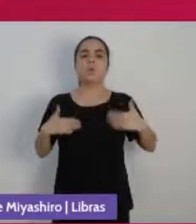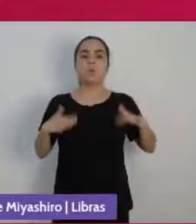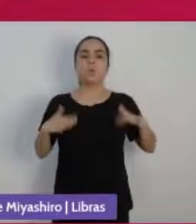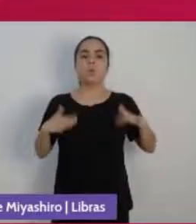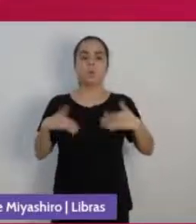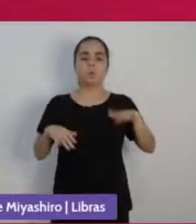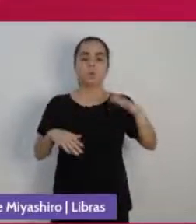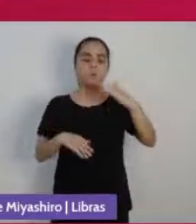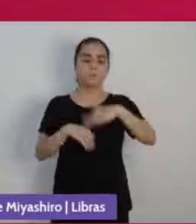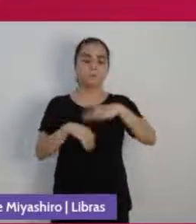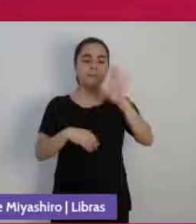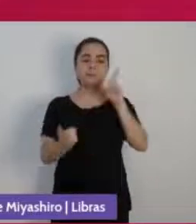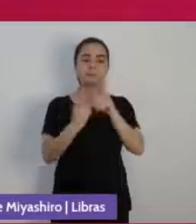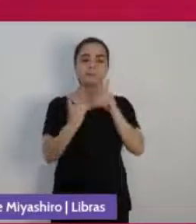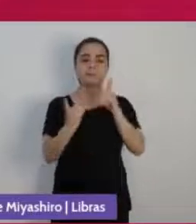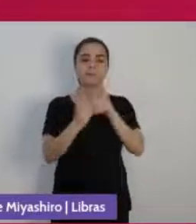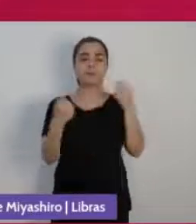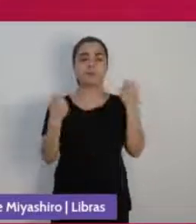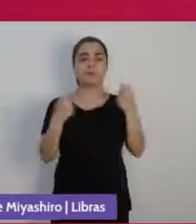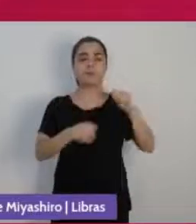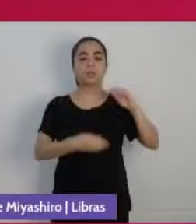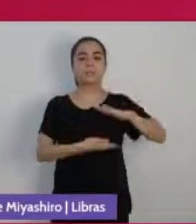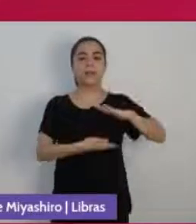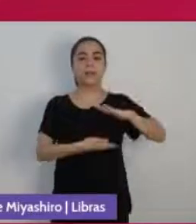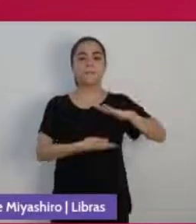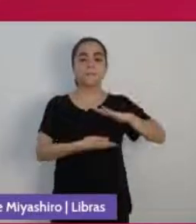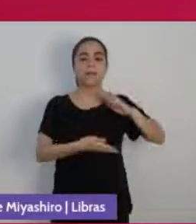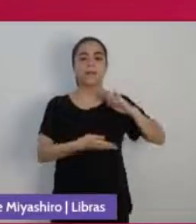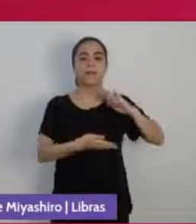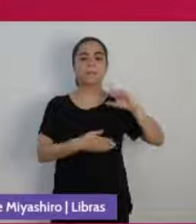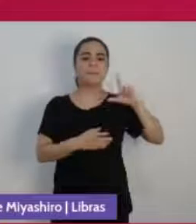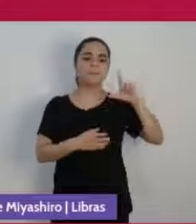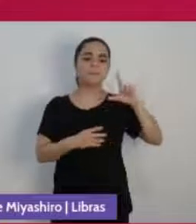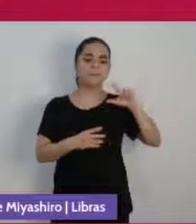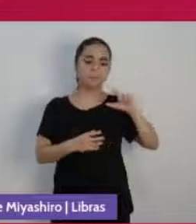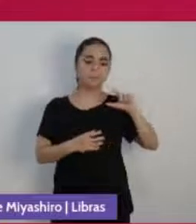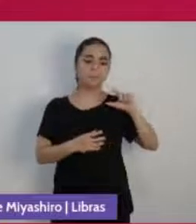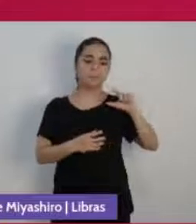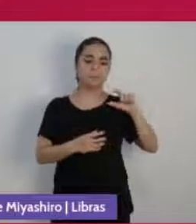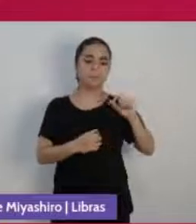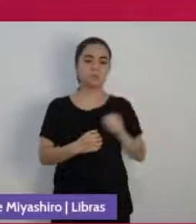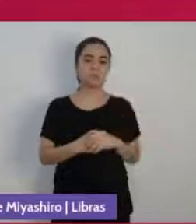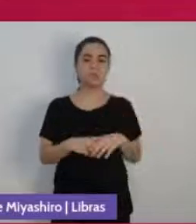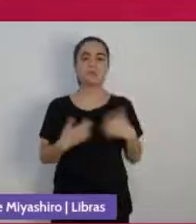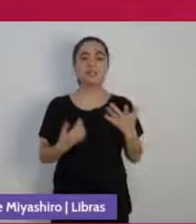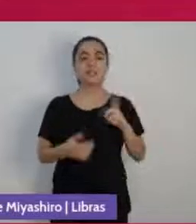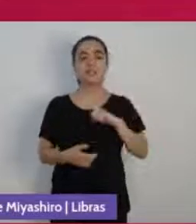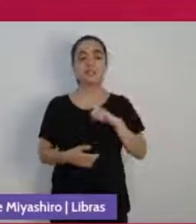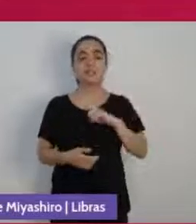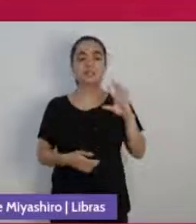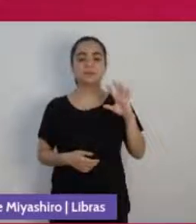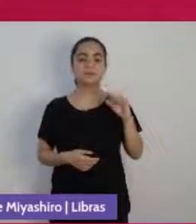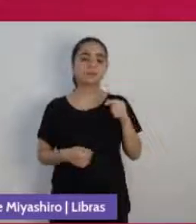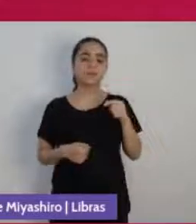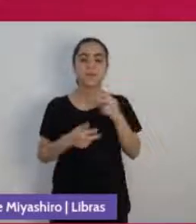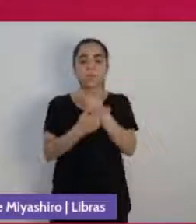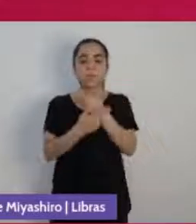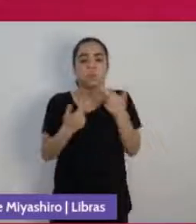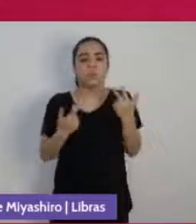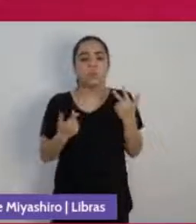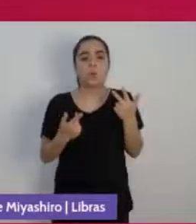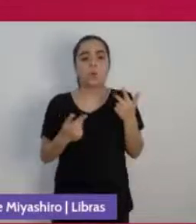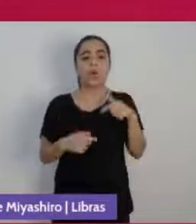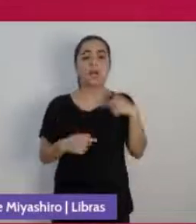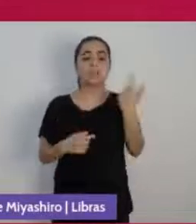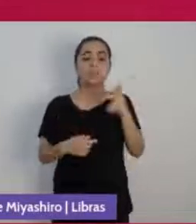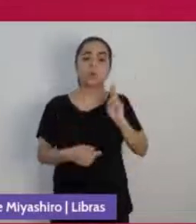e eu posso comprimir um pouquinho menos. E ainda falo da tomossíntese, né? A gente está